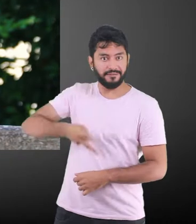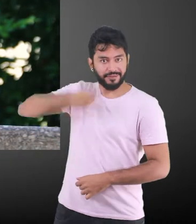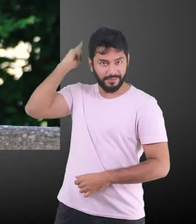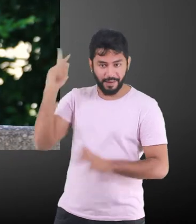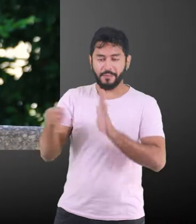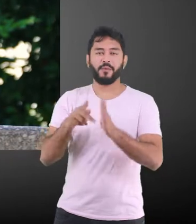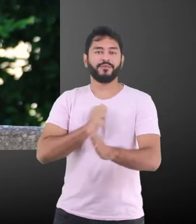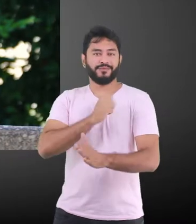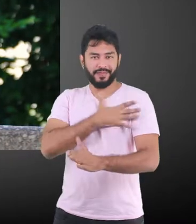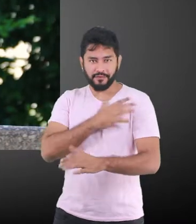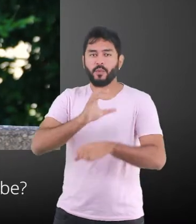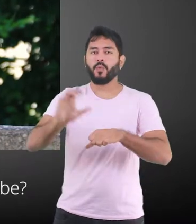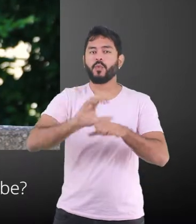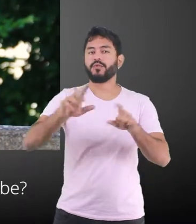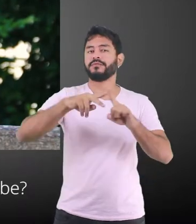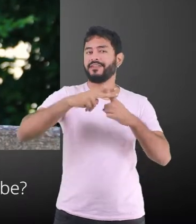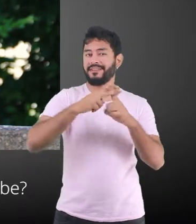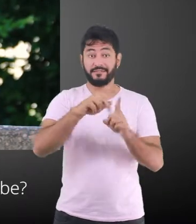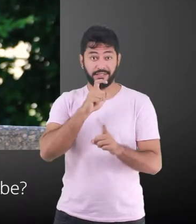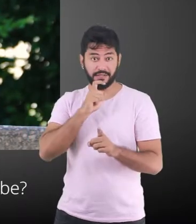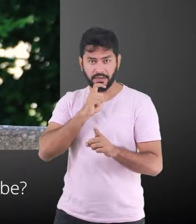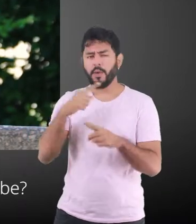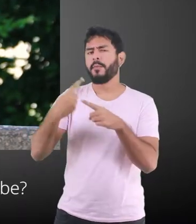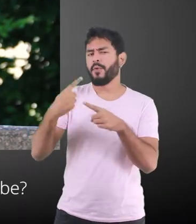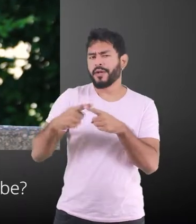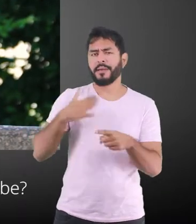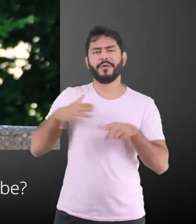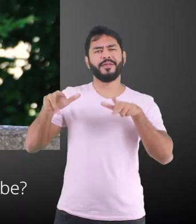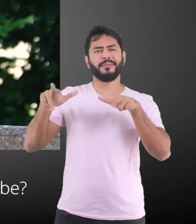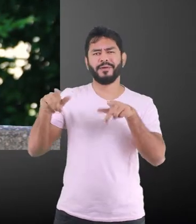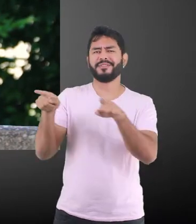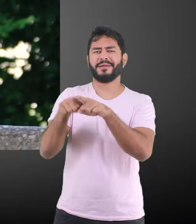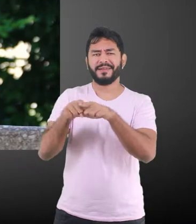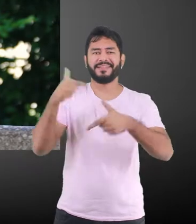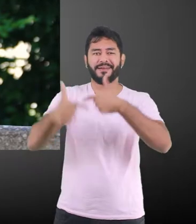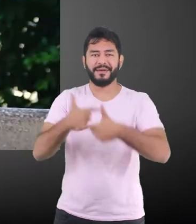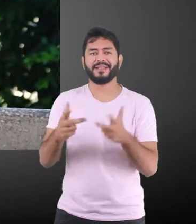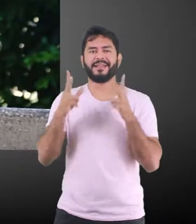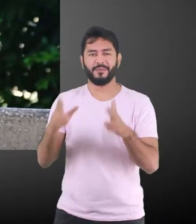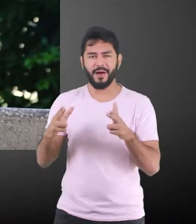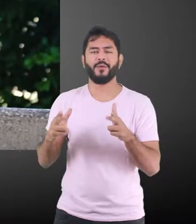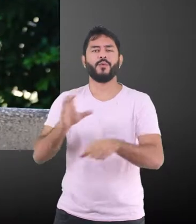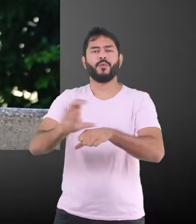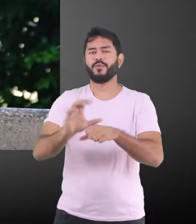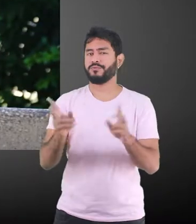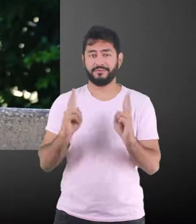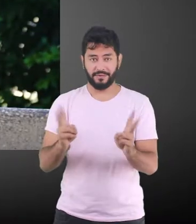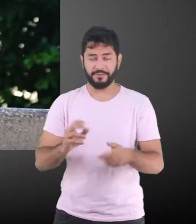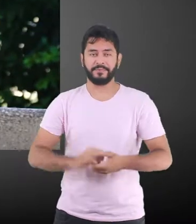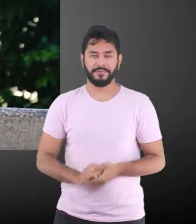IF para o curso de refrigeração, que é uma linha que segue meus irmãos, sabe? É o mesmo curso. Em 2011 eu